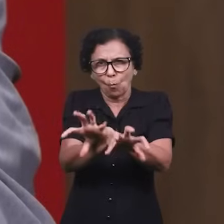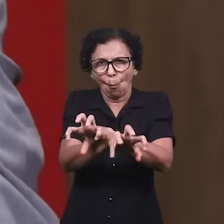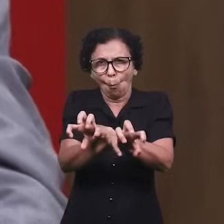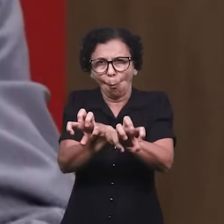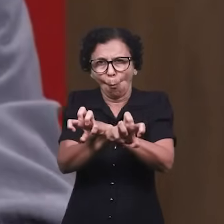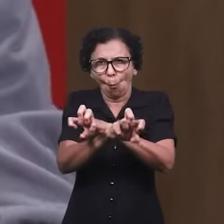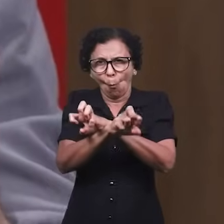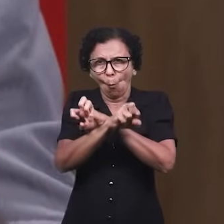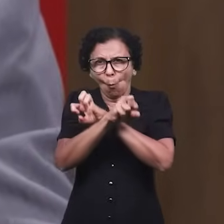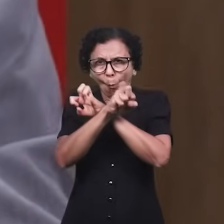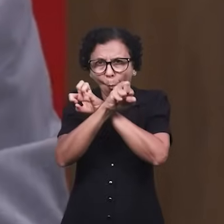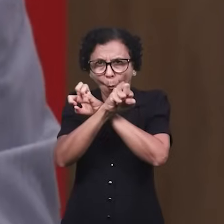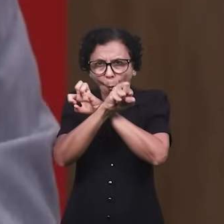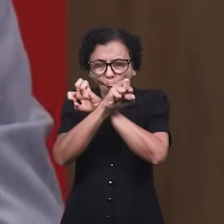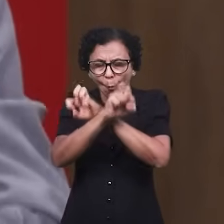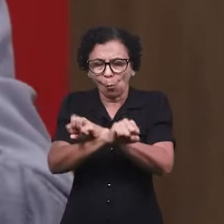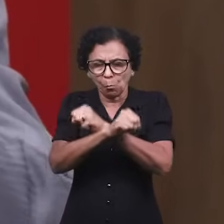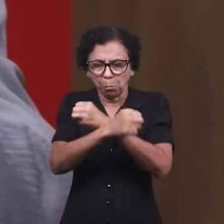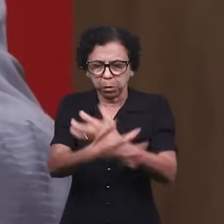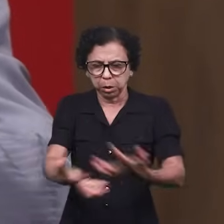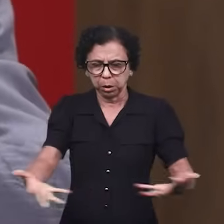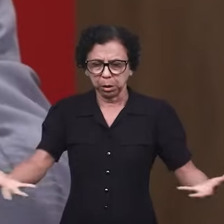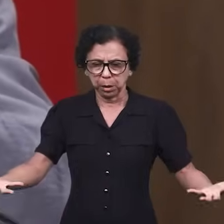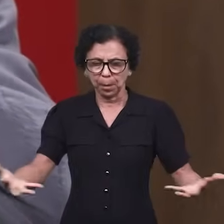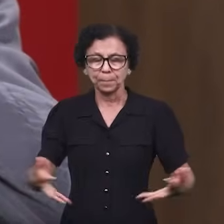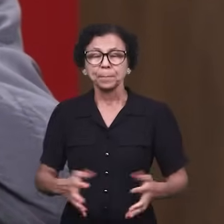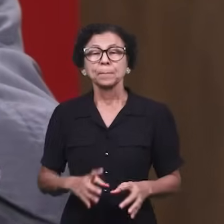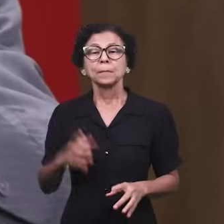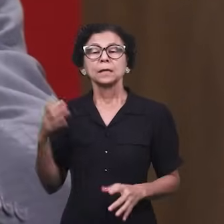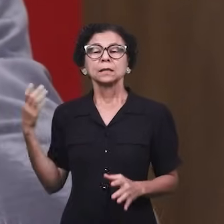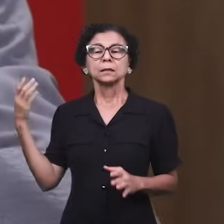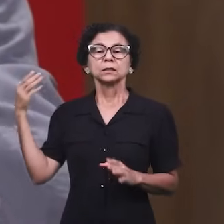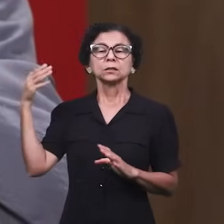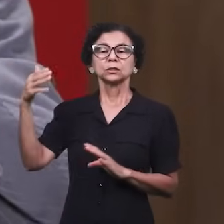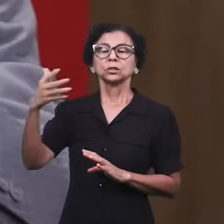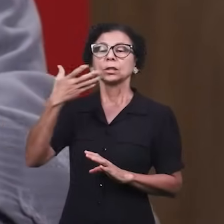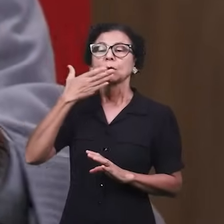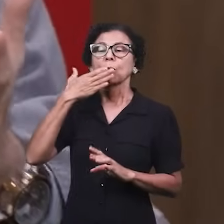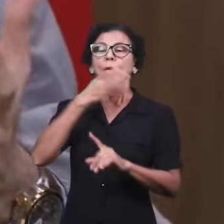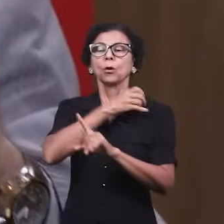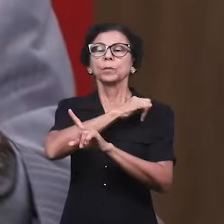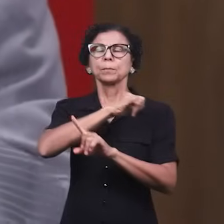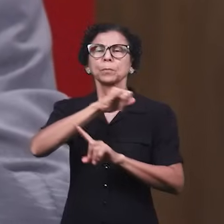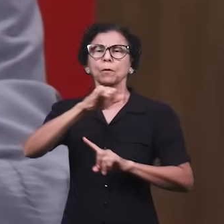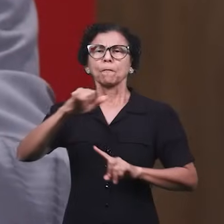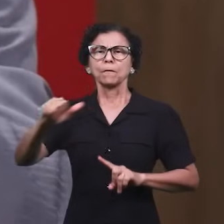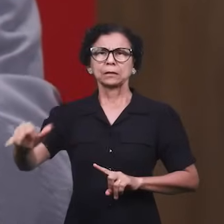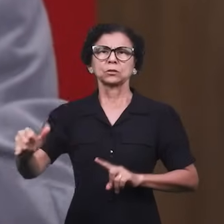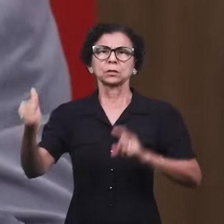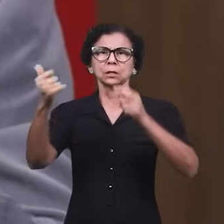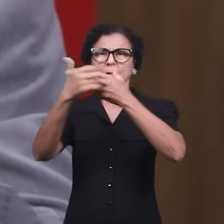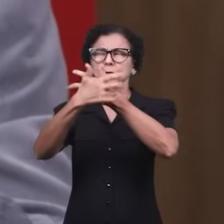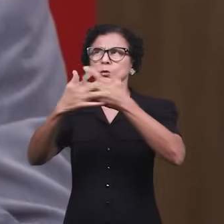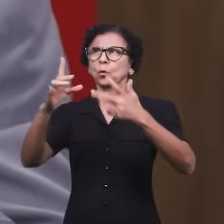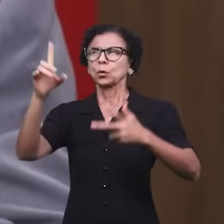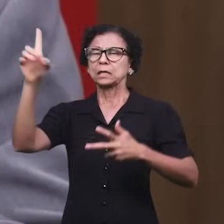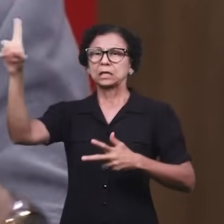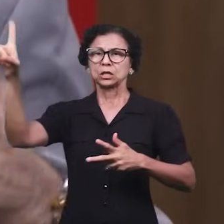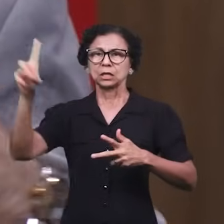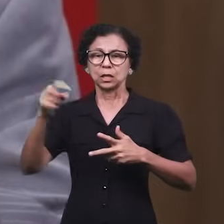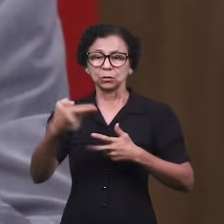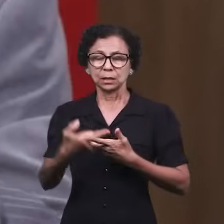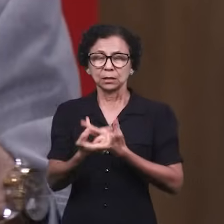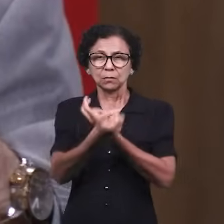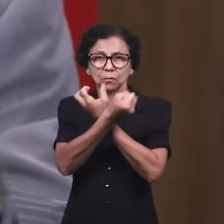secos, sem vida, mas por uma ação ali, o profeta ele vai profetizar, ele vai falar daquilo que vem do Senhor, ali,